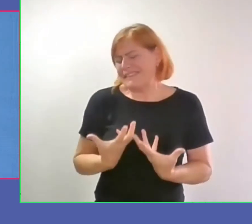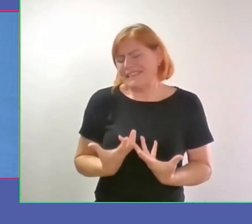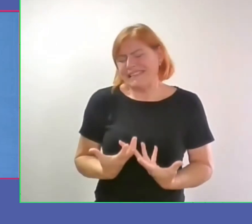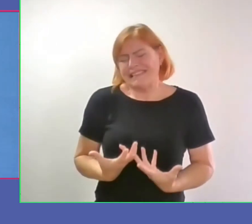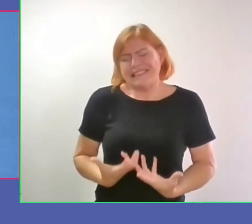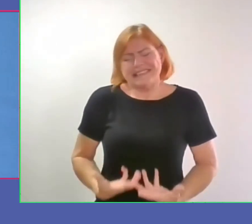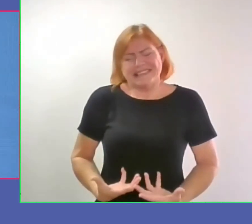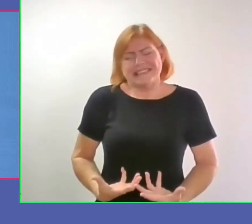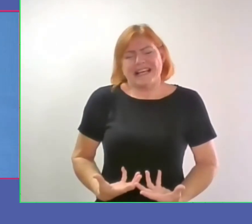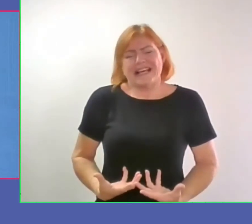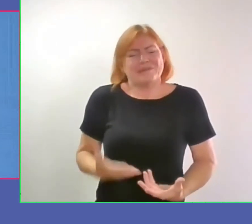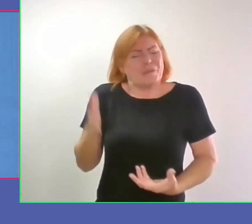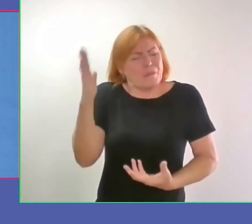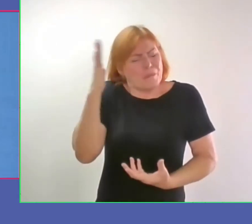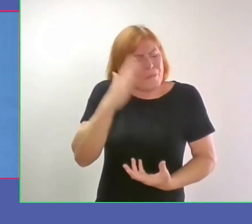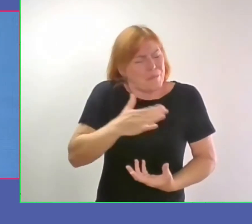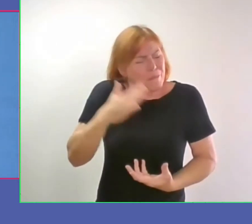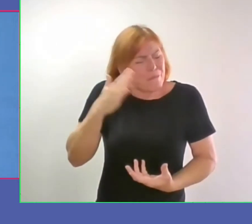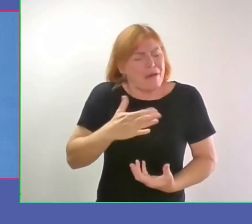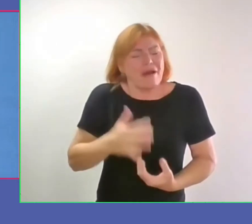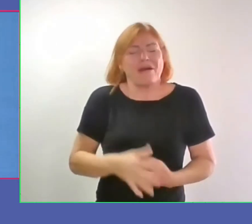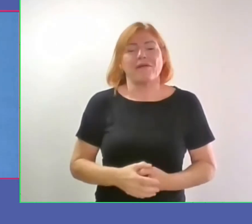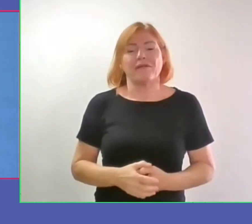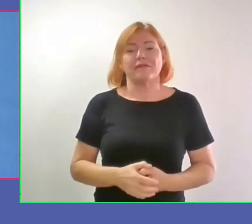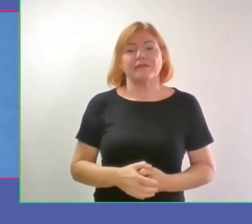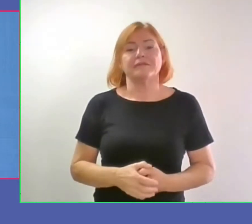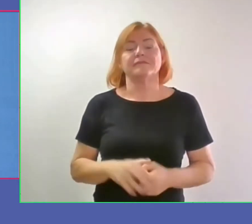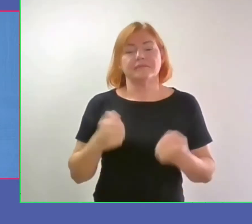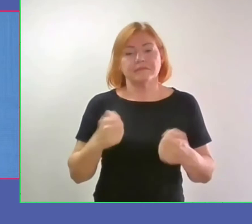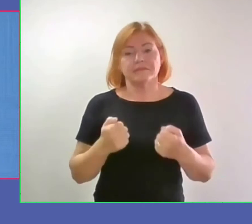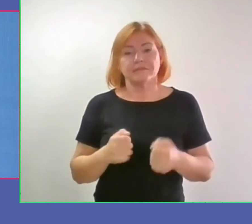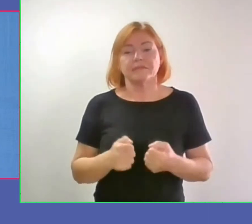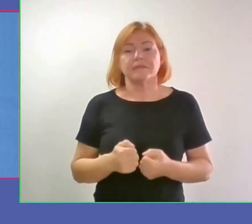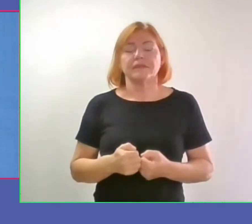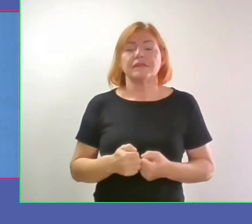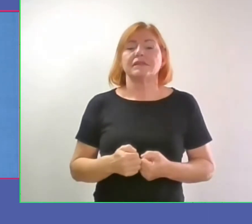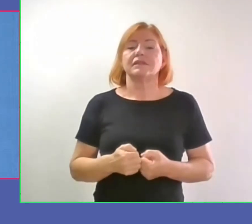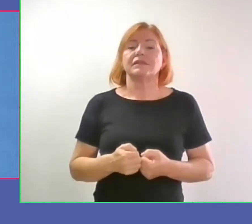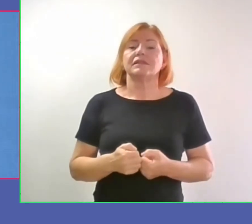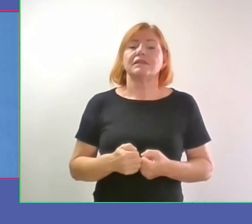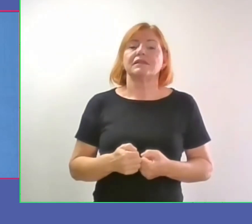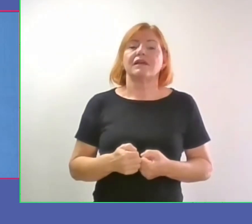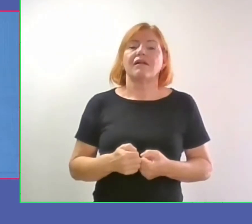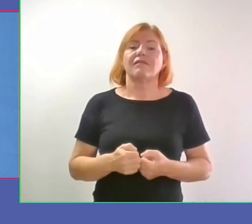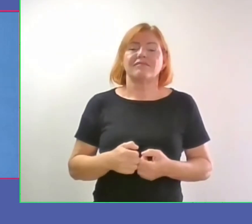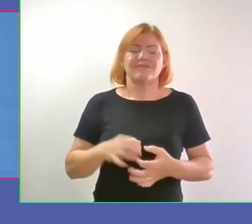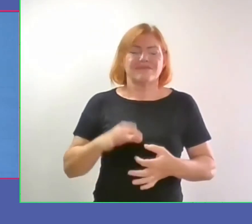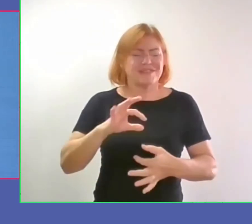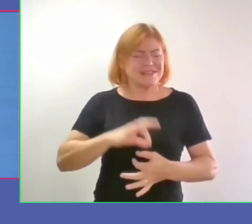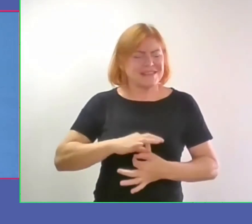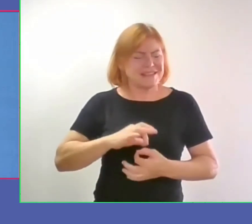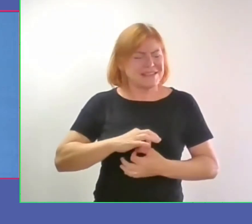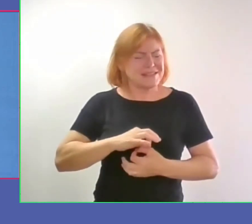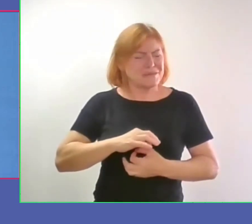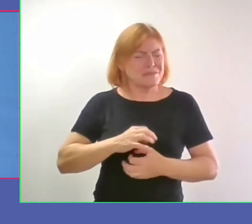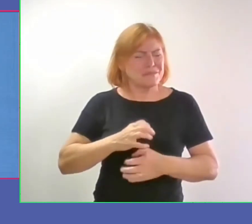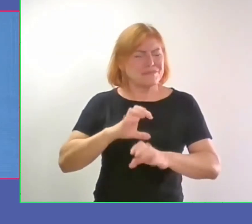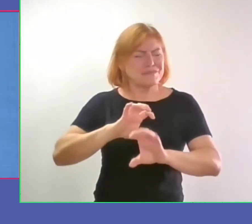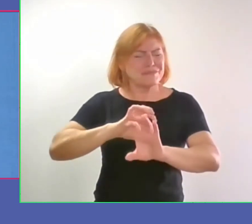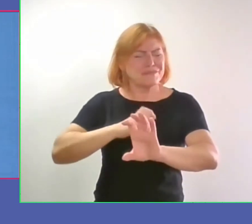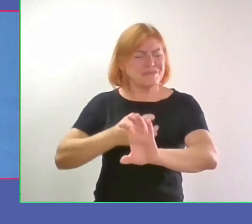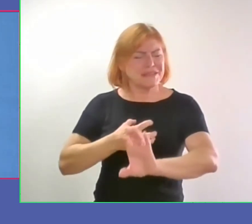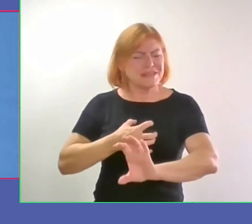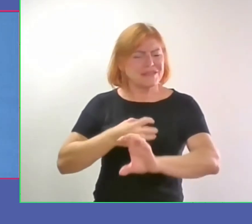que há no mundo. Nós precisamos ter esse espírito de compaixão que o nosso rei teve quando esteve aqui na